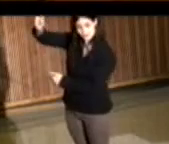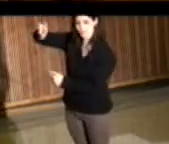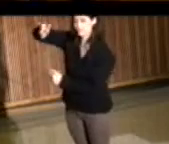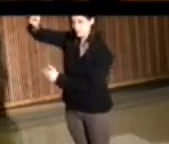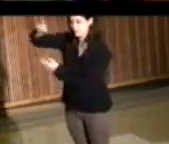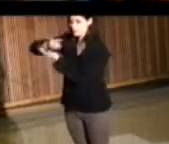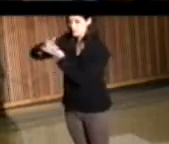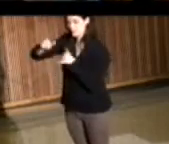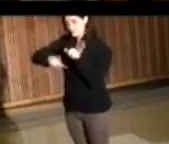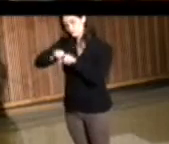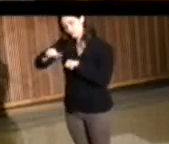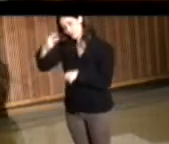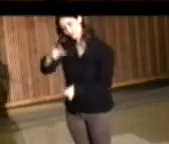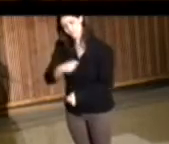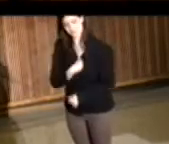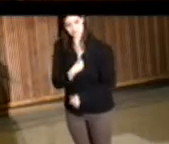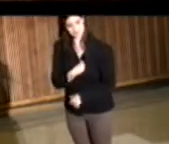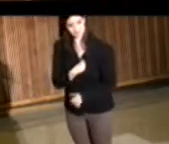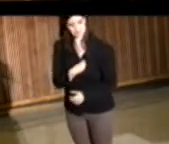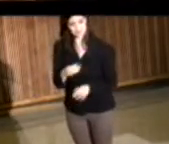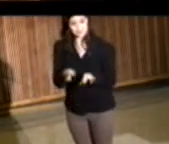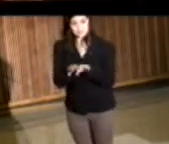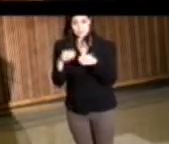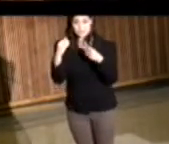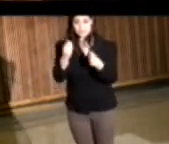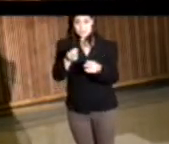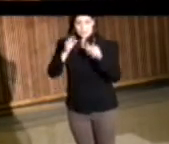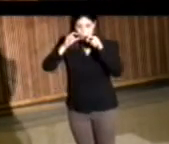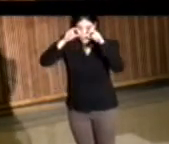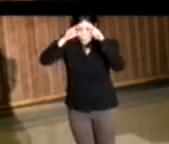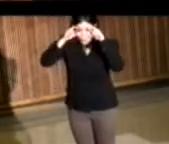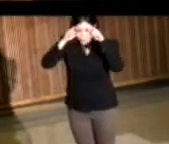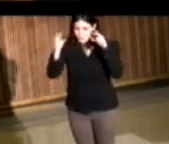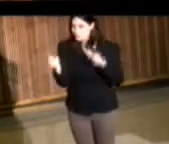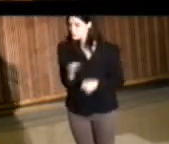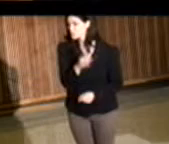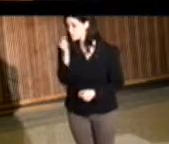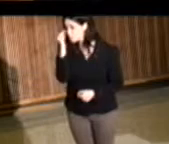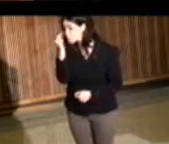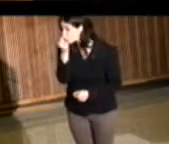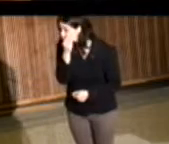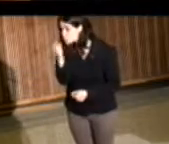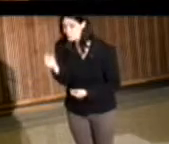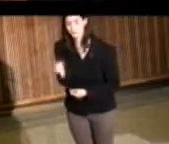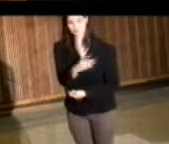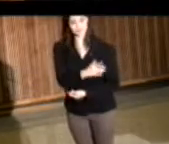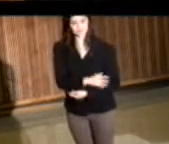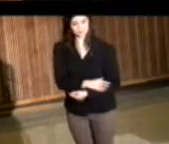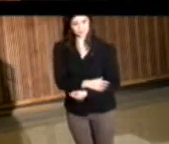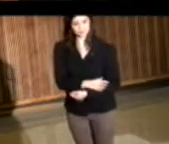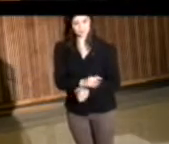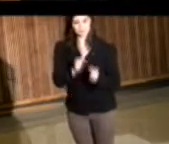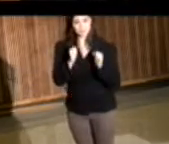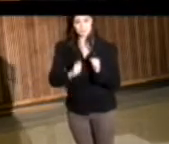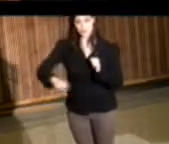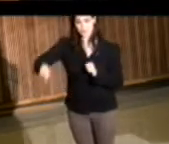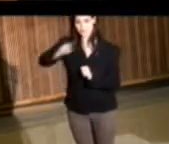viver com outros olhos. Eu vou querer que você aprenda a decidir